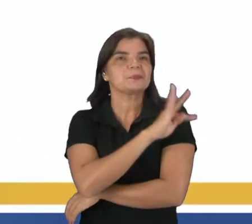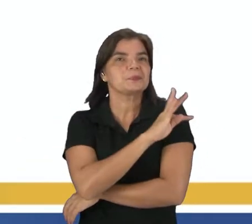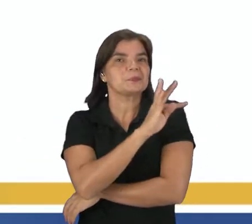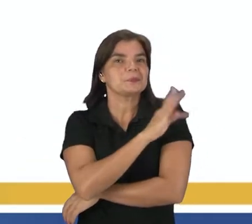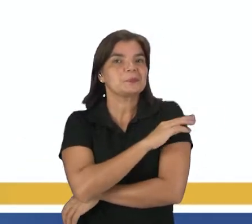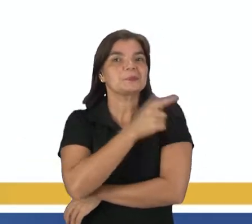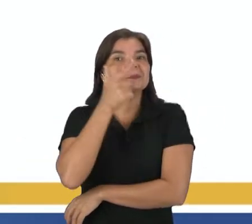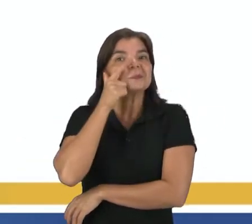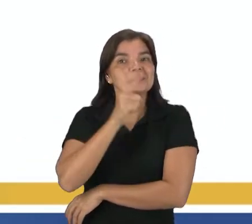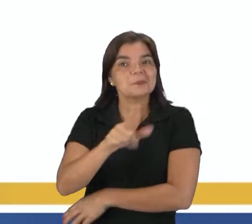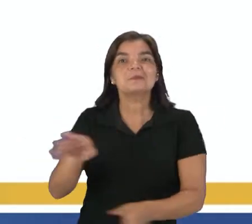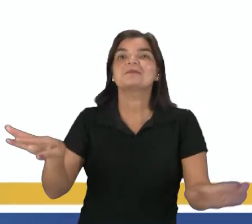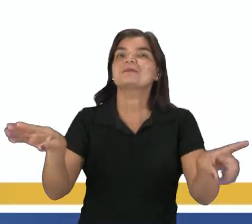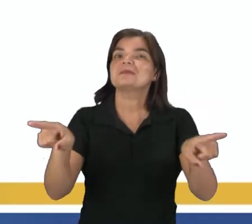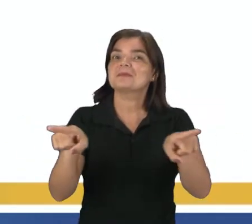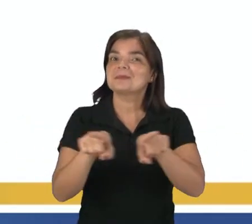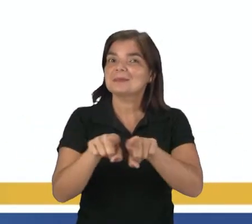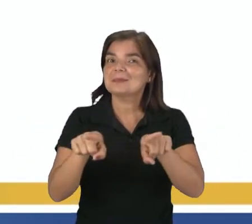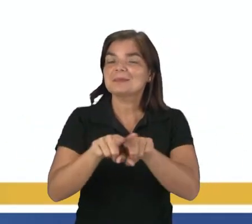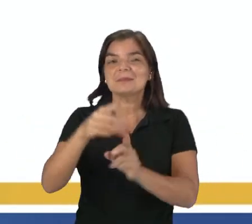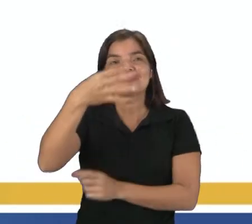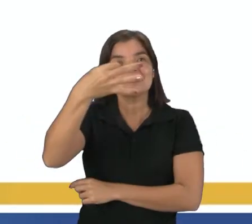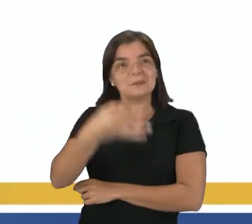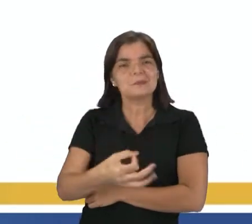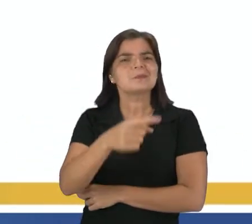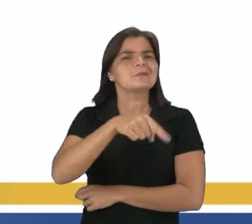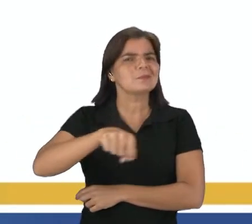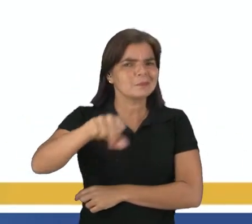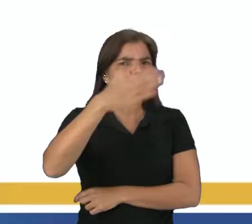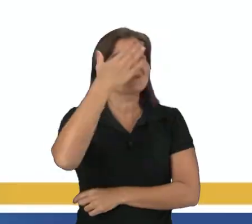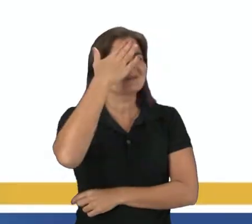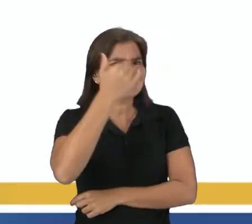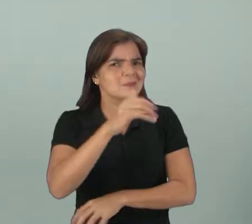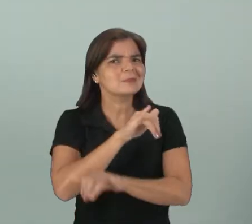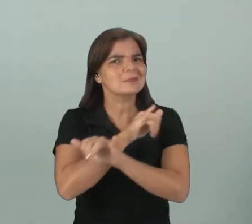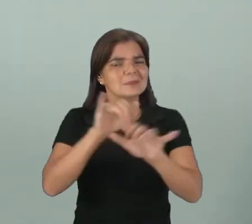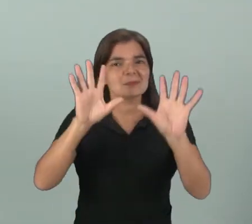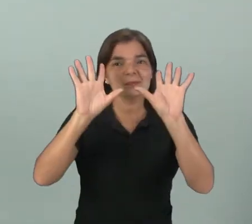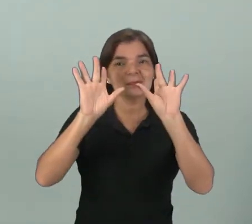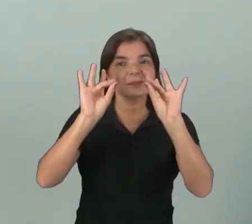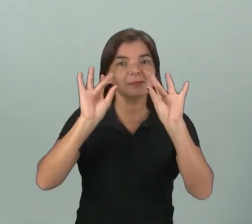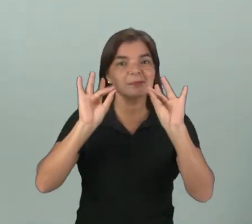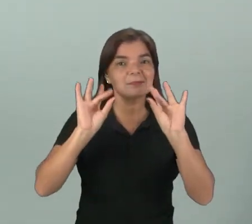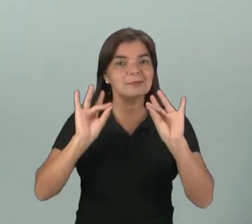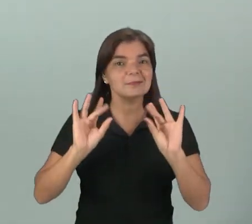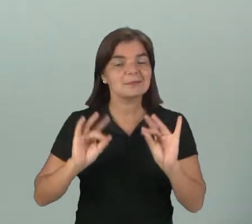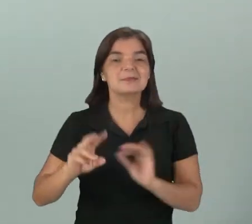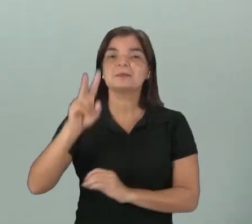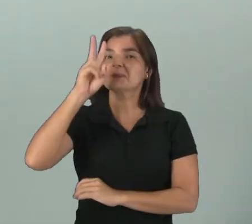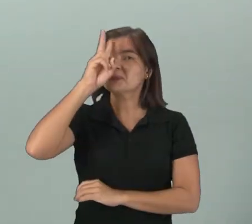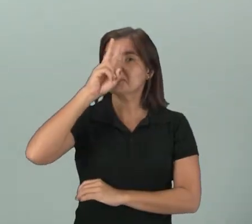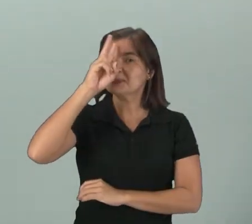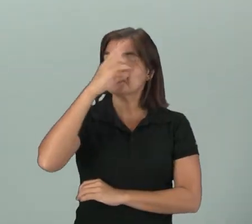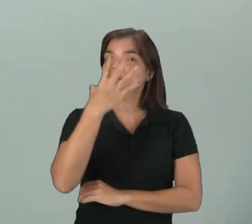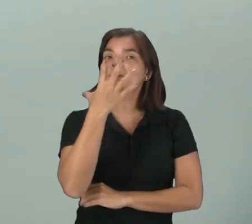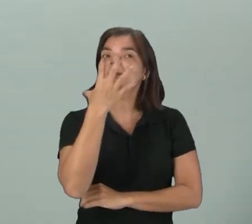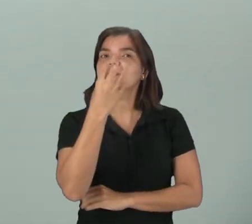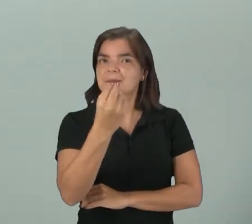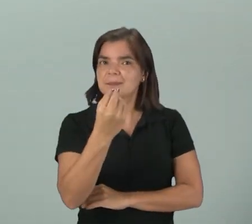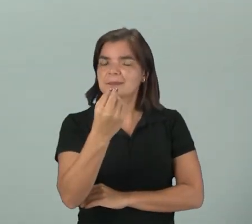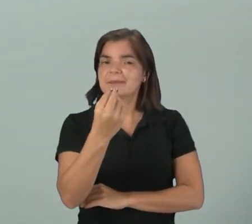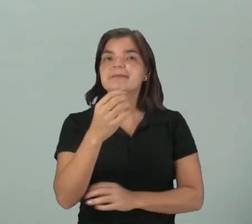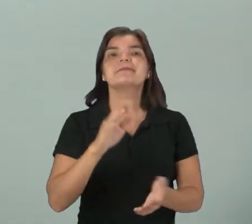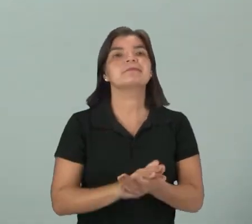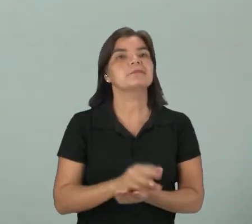técnicas para chegar ao que deu certo. Gente, se vocês quiserem saber informações detalhadas sobre a história da fotografia,